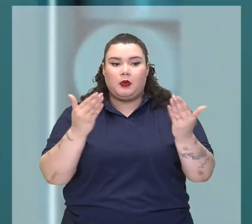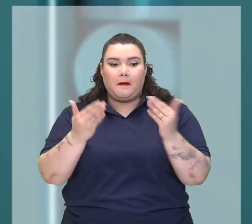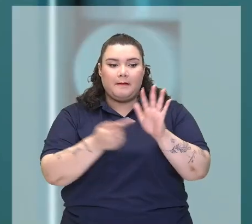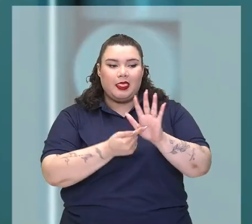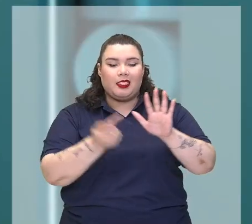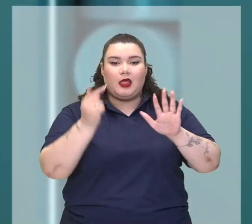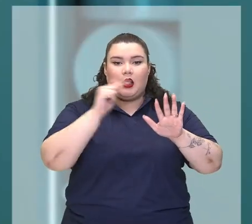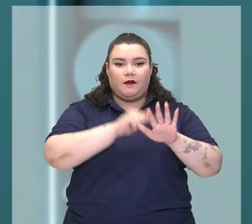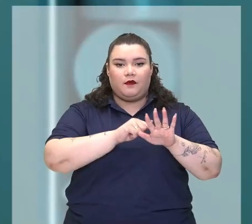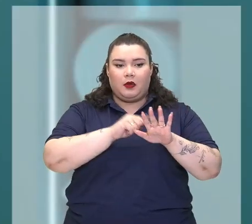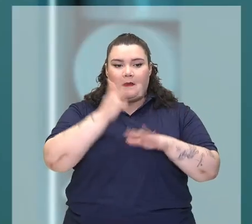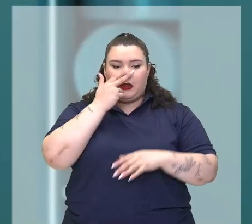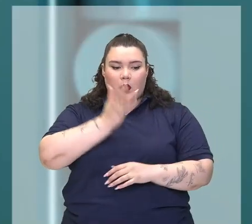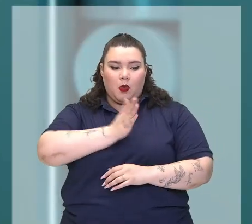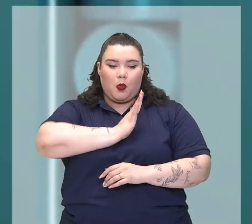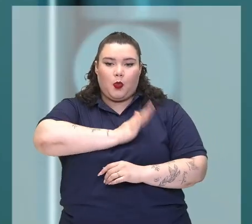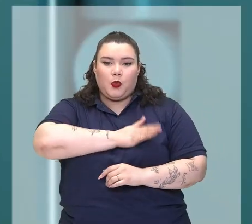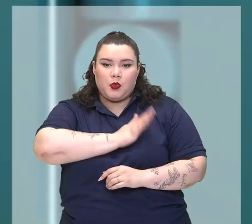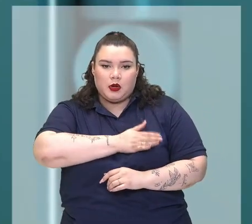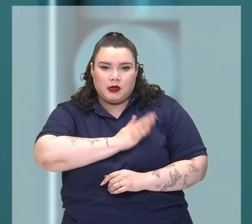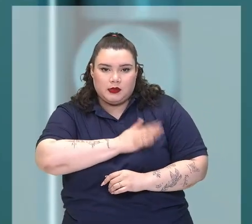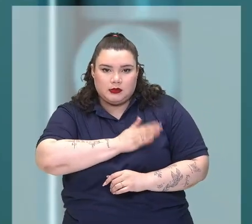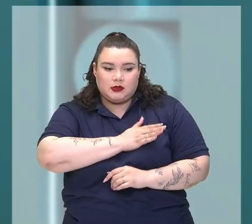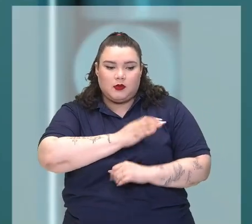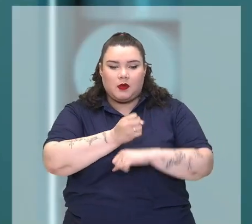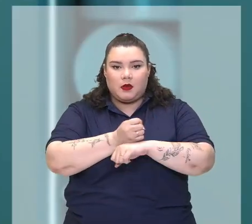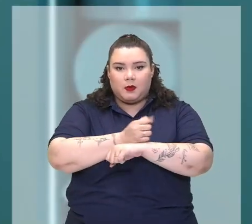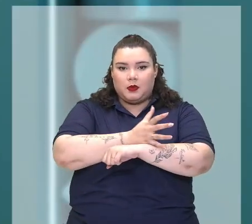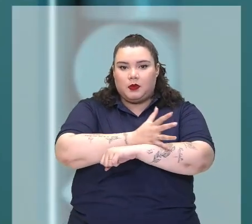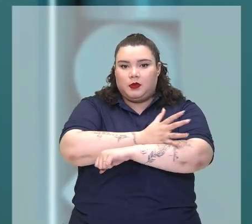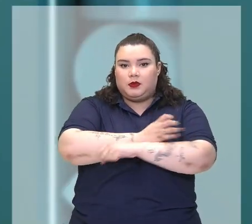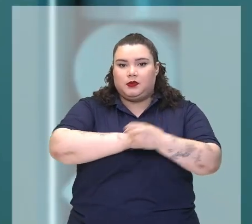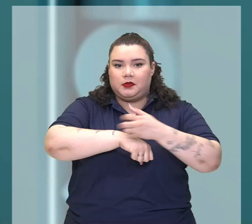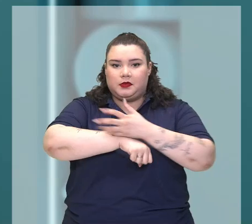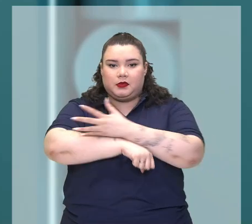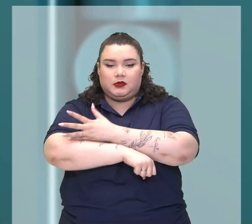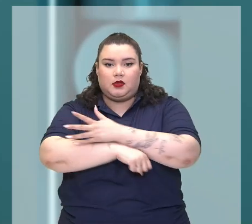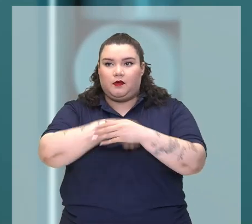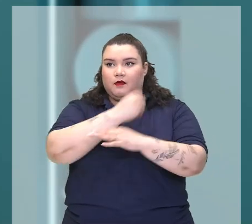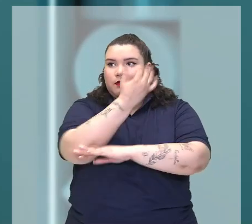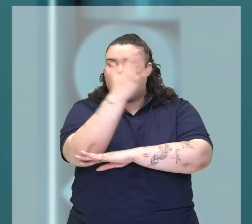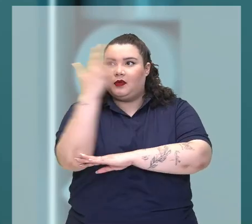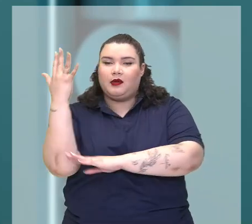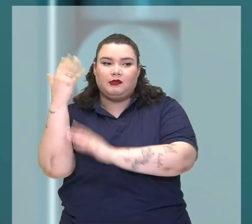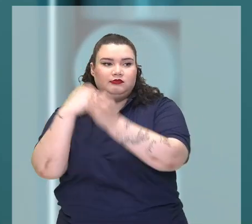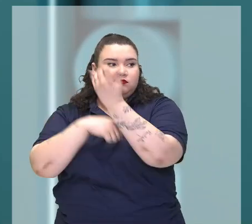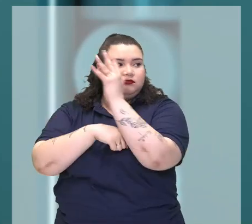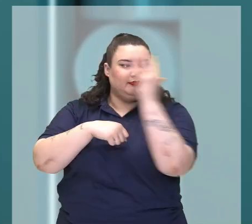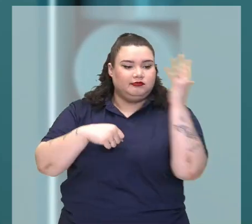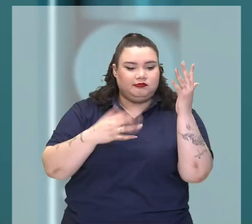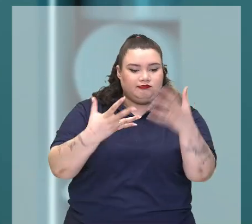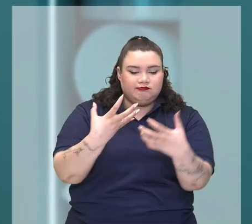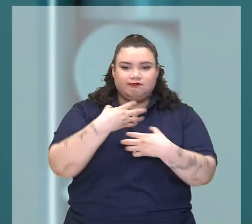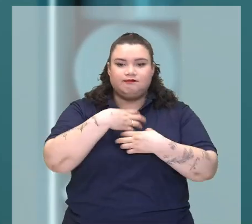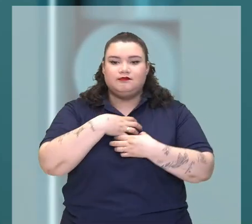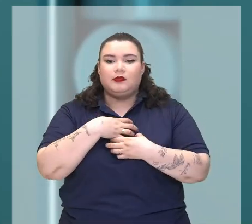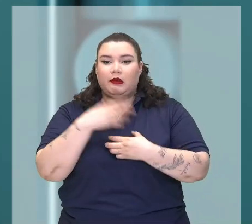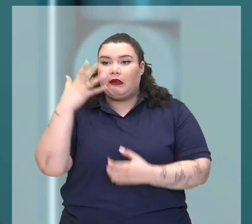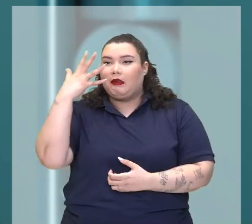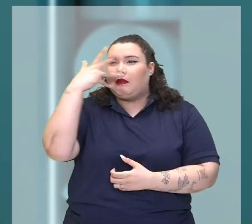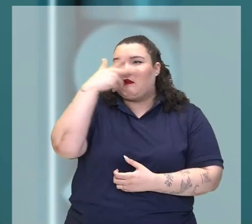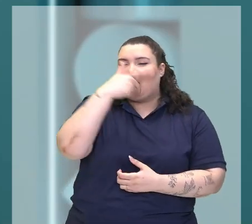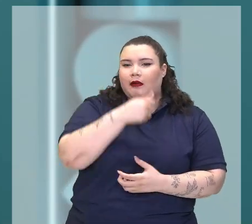metaforizando o coração, né? O coração é emoção. Então, a floresta também nos dá emoção. Ela é linda,